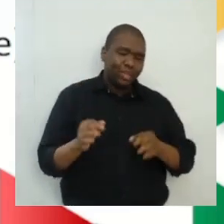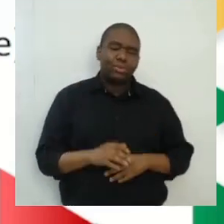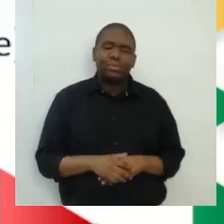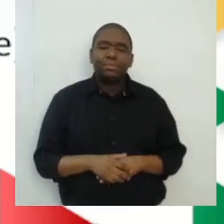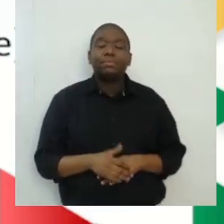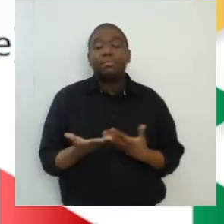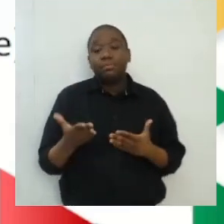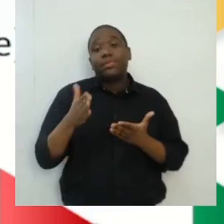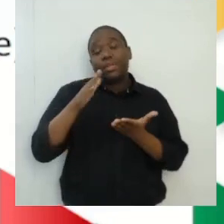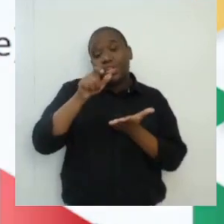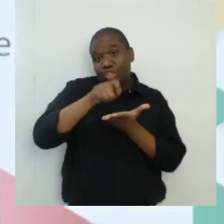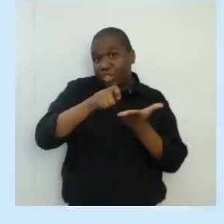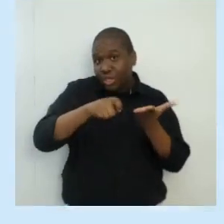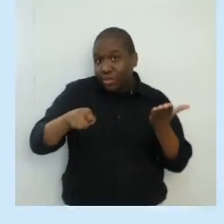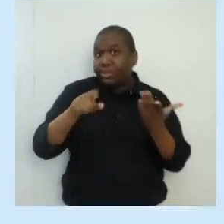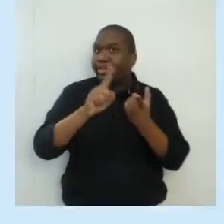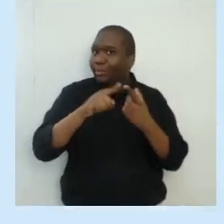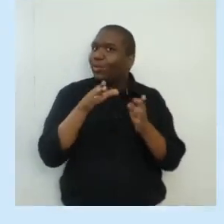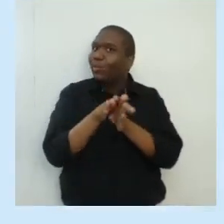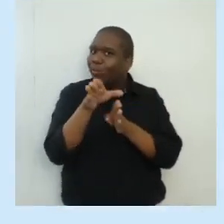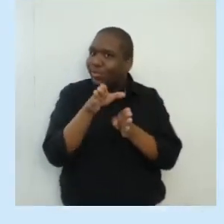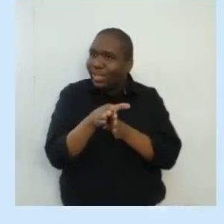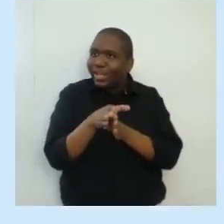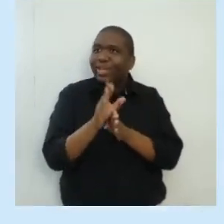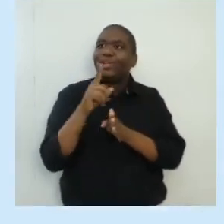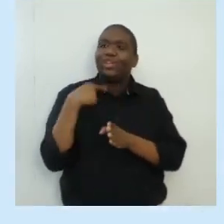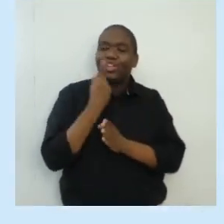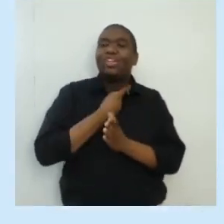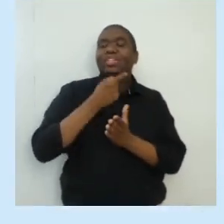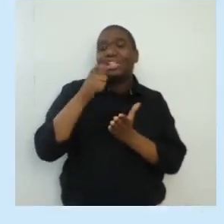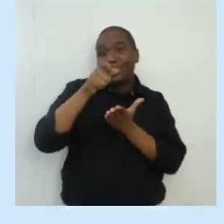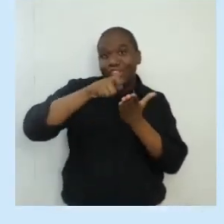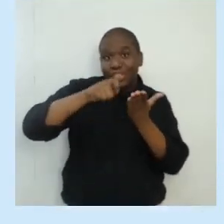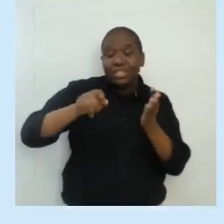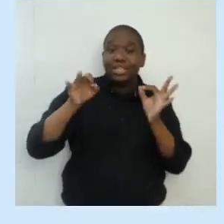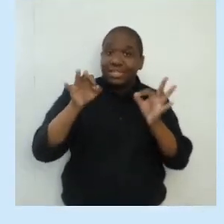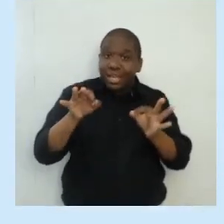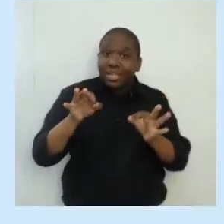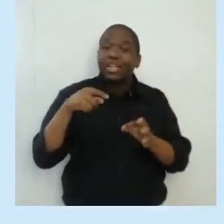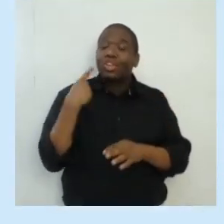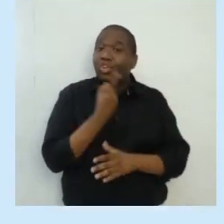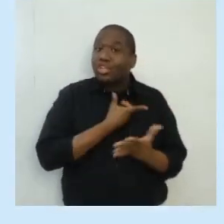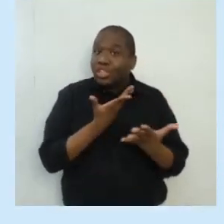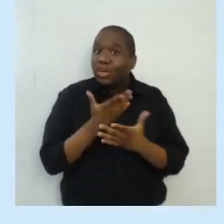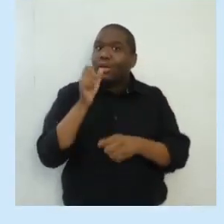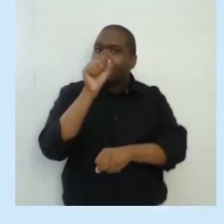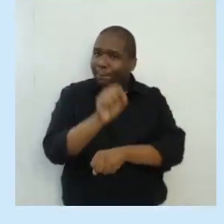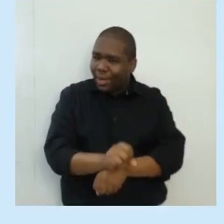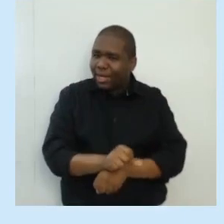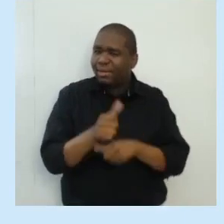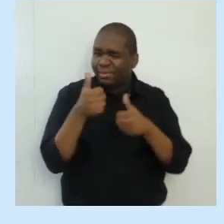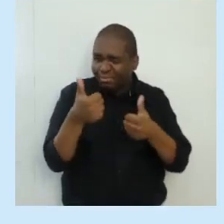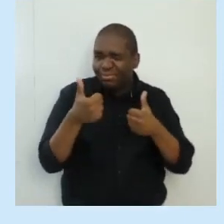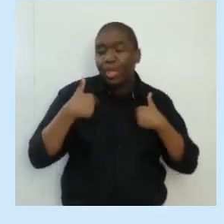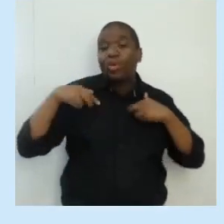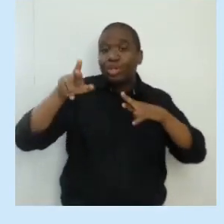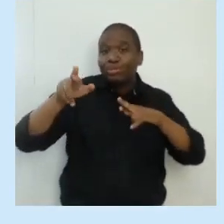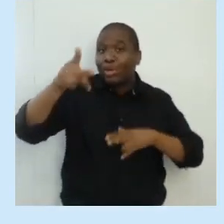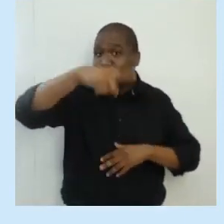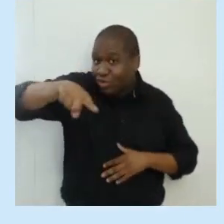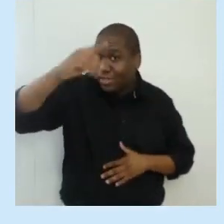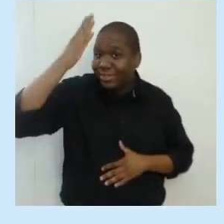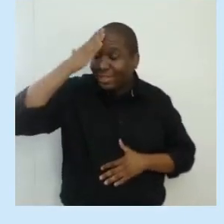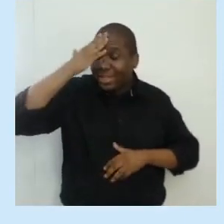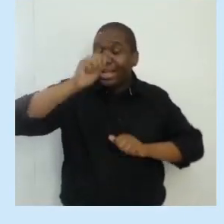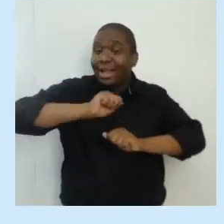à escrita e as dicas para uma escrita consciente, a gente vai parar por aqui, tá? Eu espero que vocês tenham